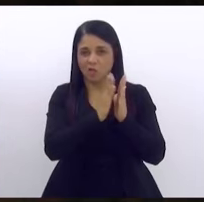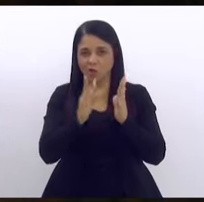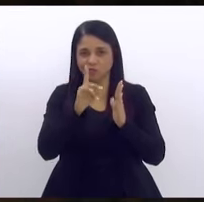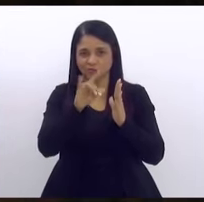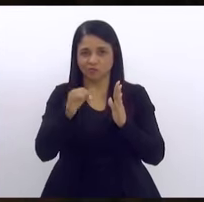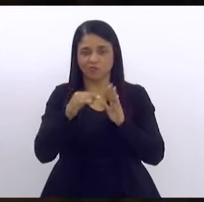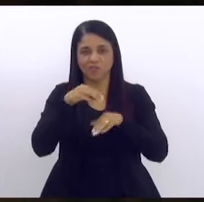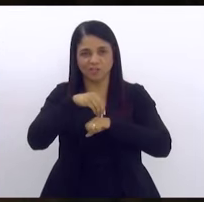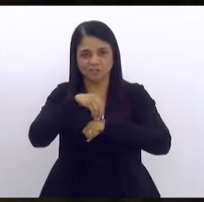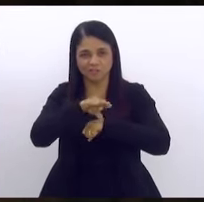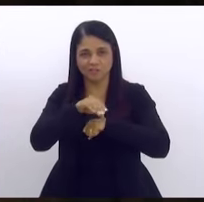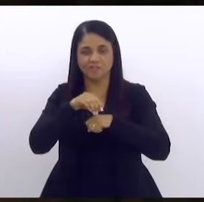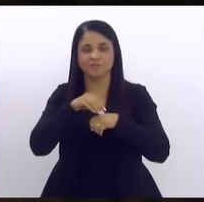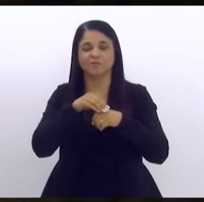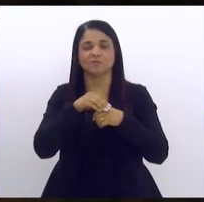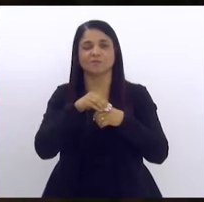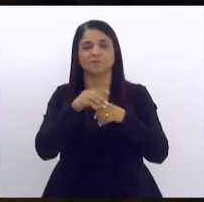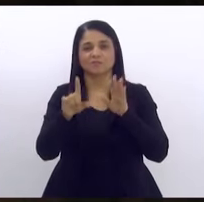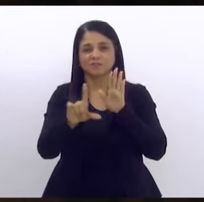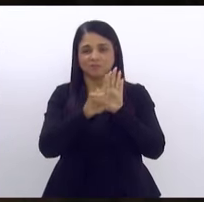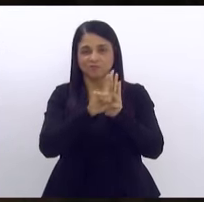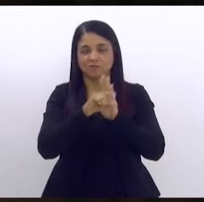a indicação legislativa